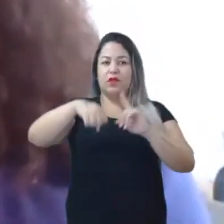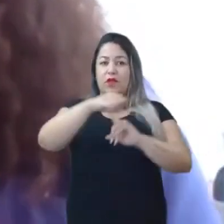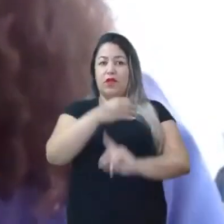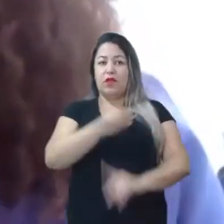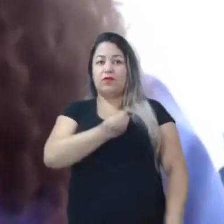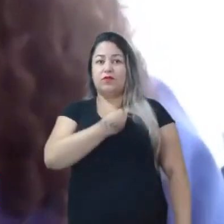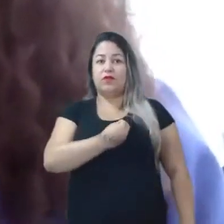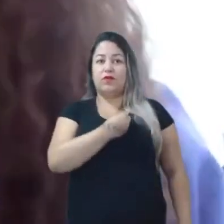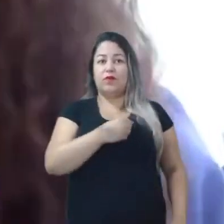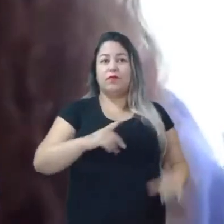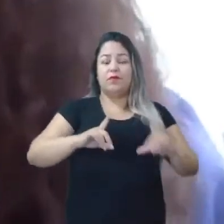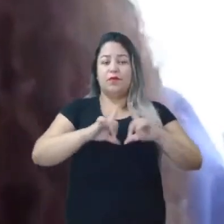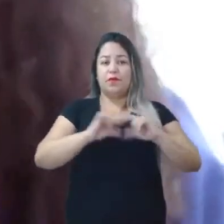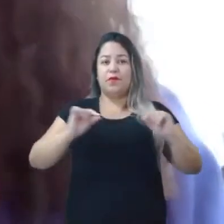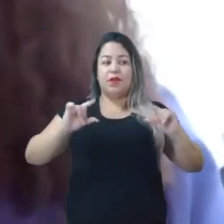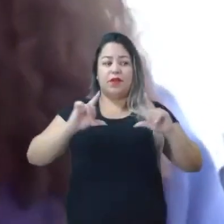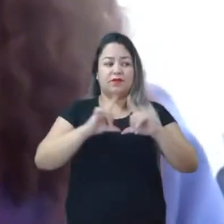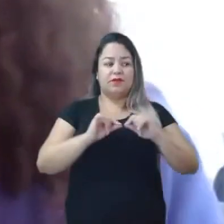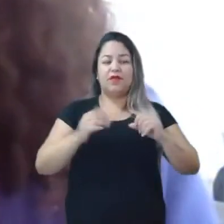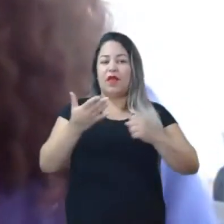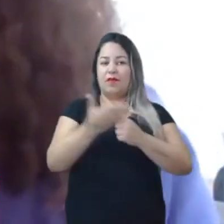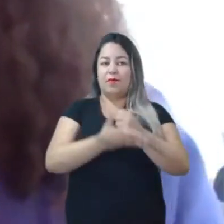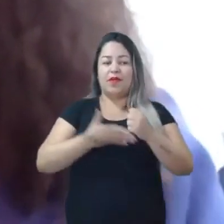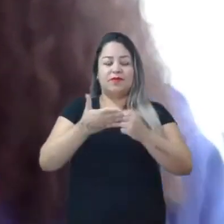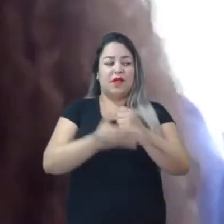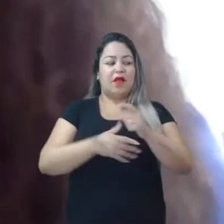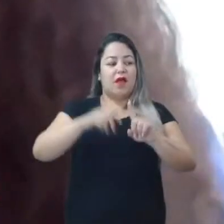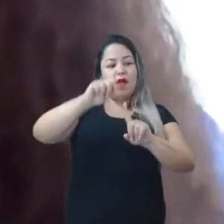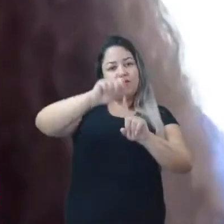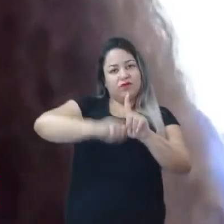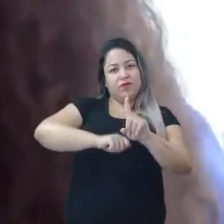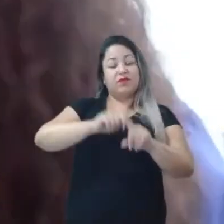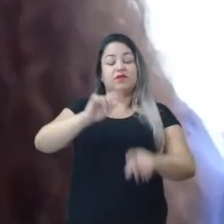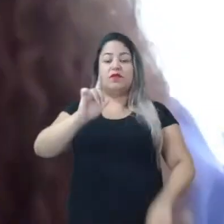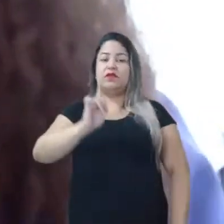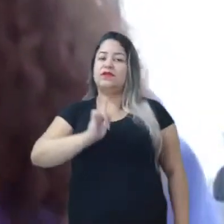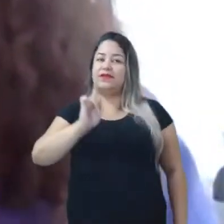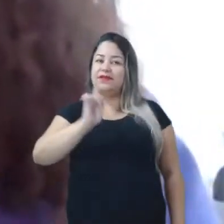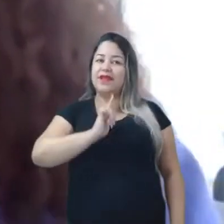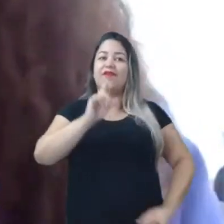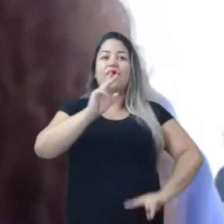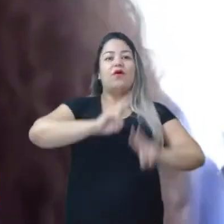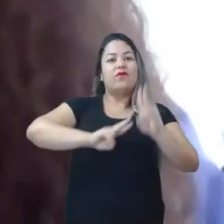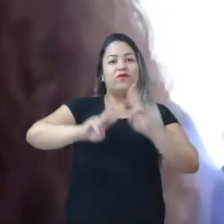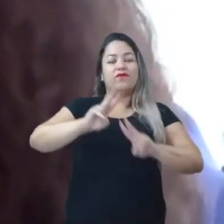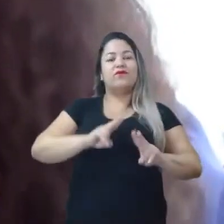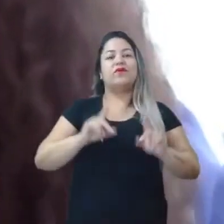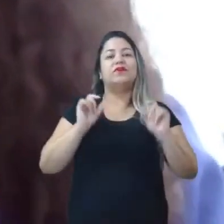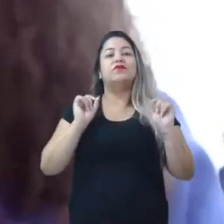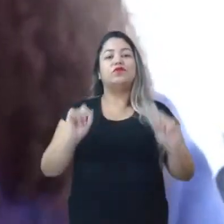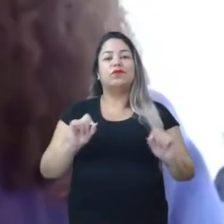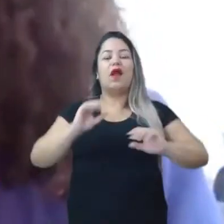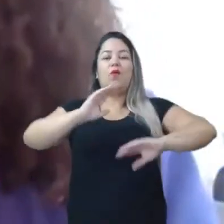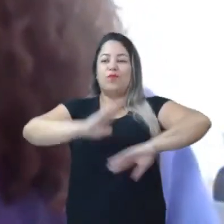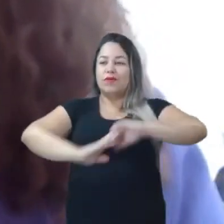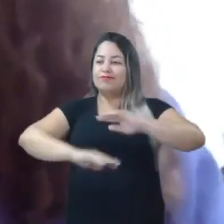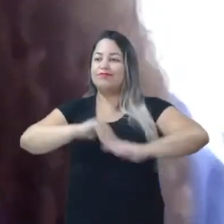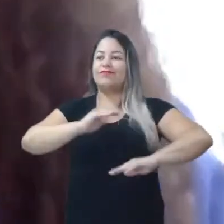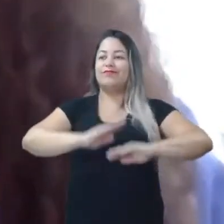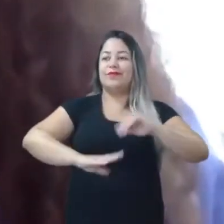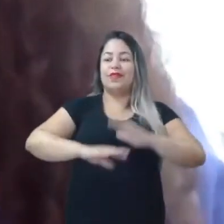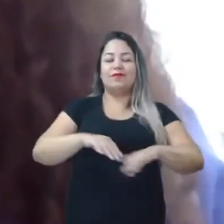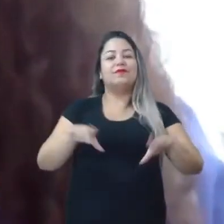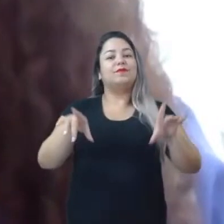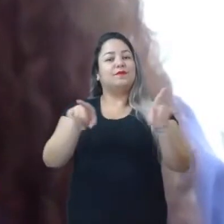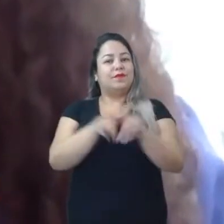Brasília, acho que basicamente há alguns meses, e tenho acompanhado diretamente algumas ações que